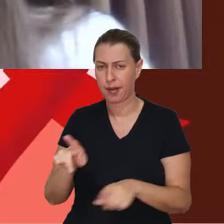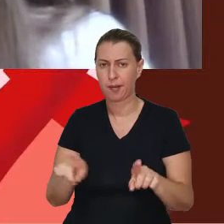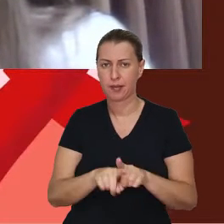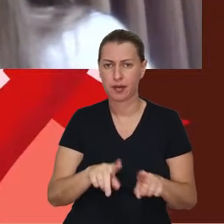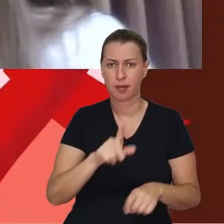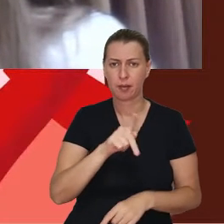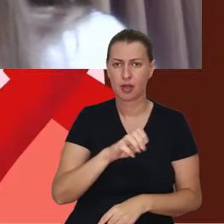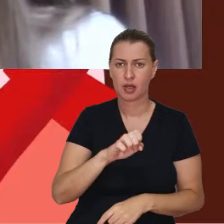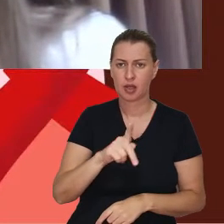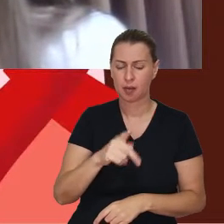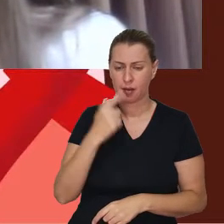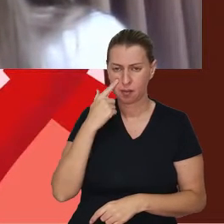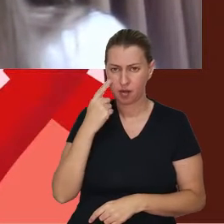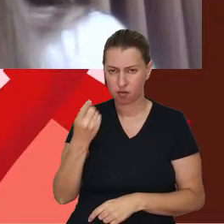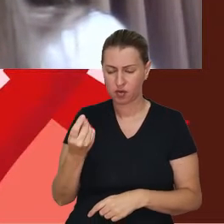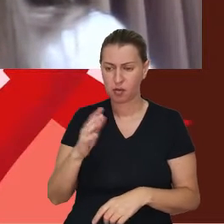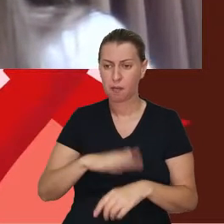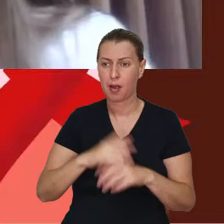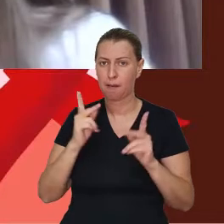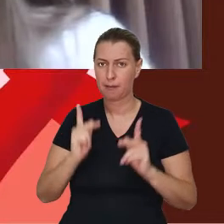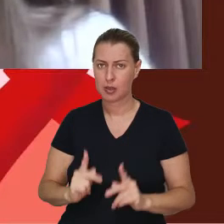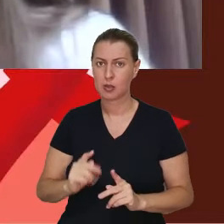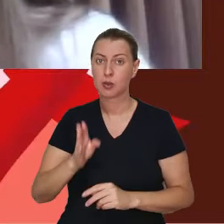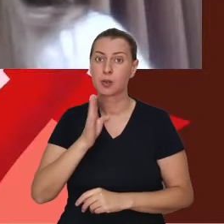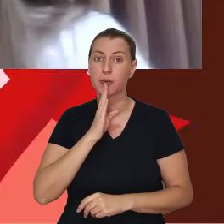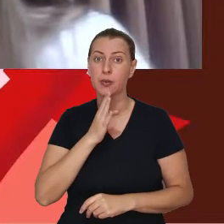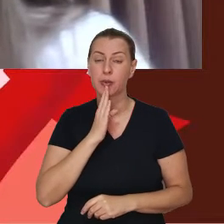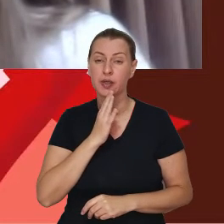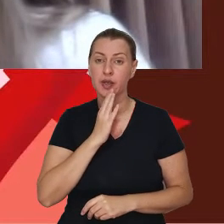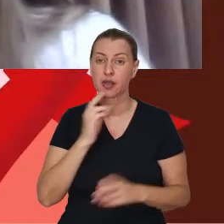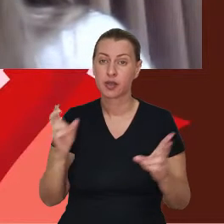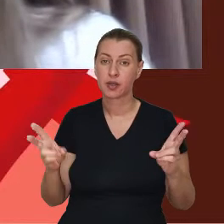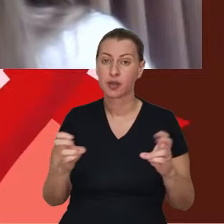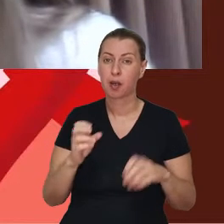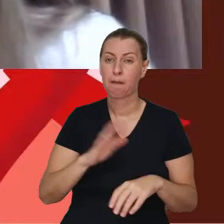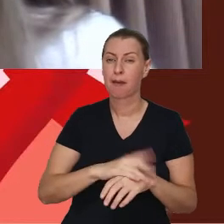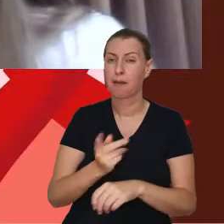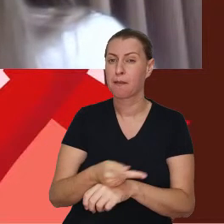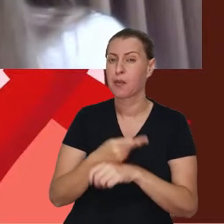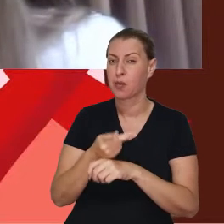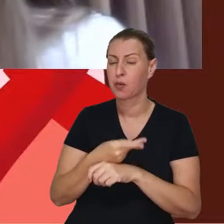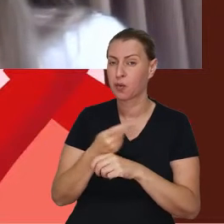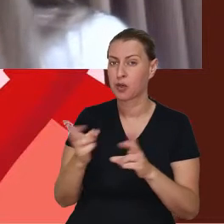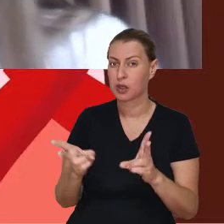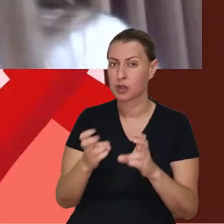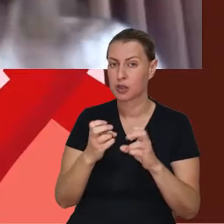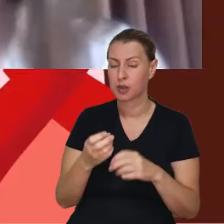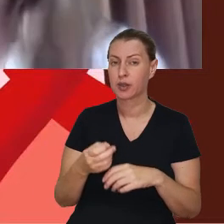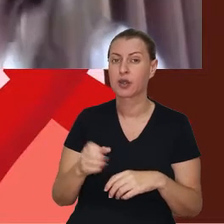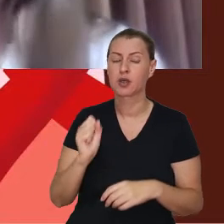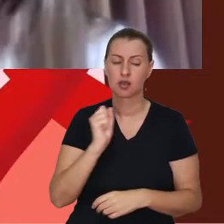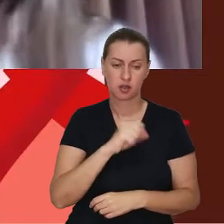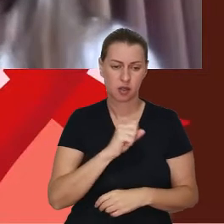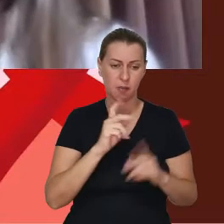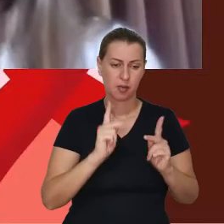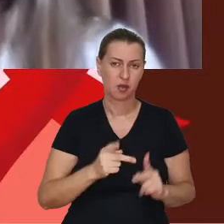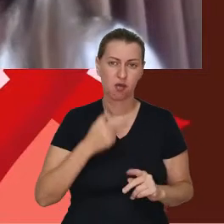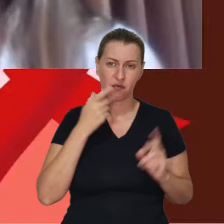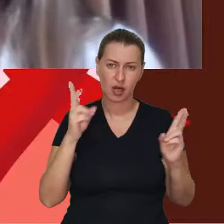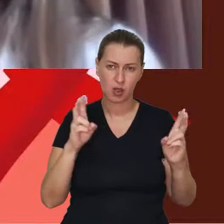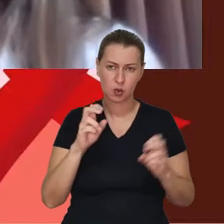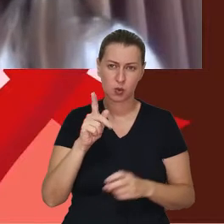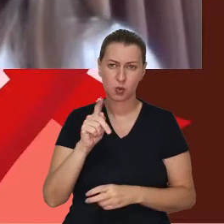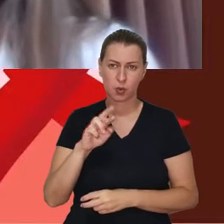eu vejo que quanto mais o pessoal tem conhecimento a respeito, mais procura sobre isso, né? Porque muita gente fala sobre